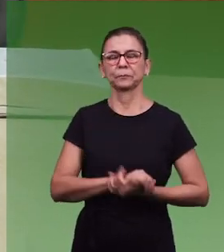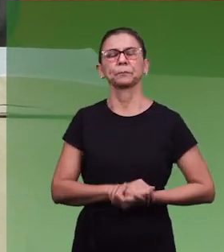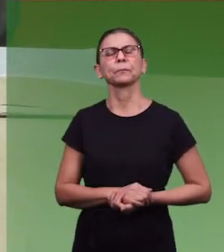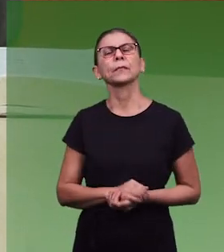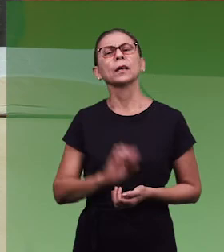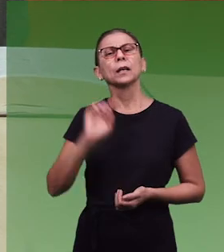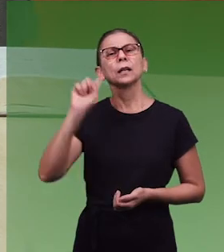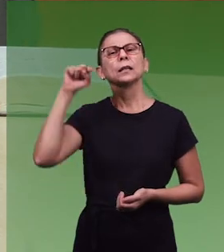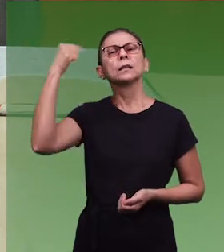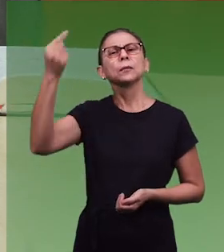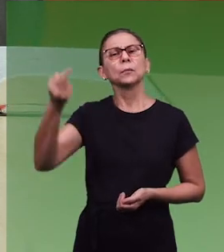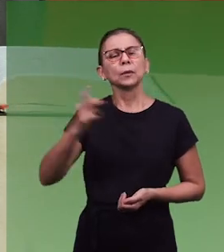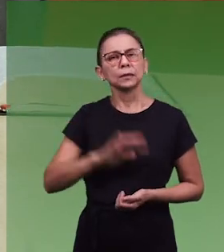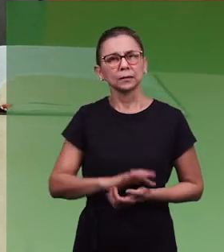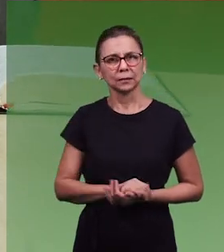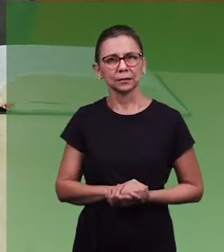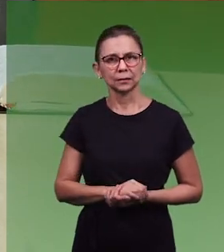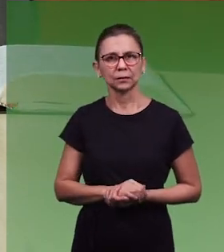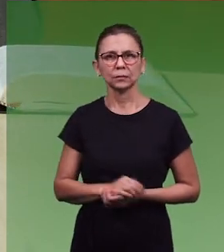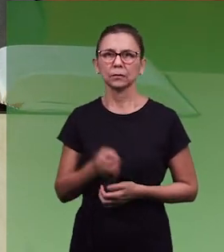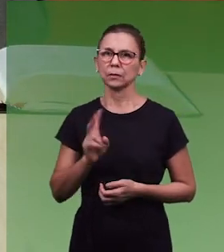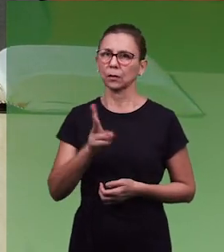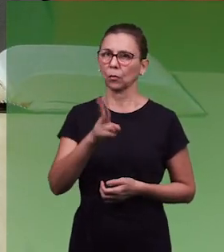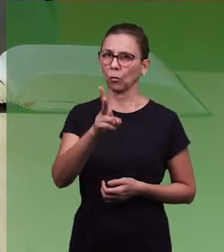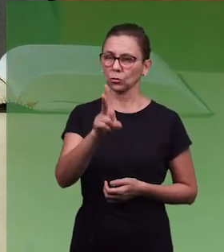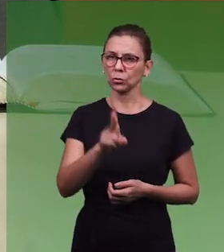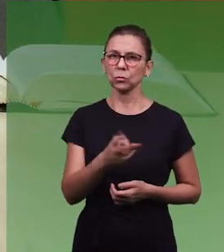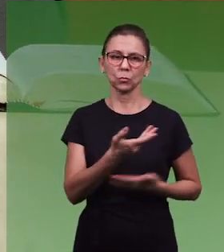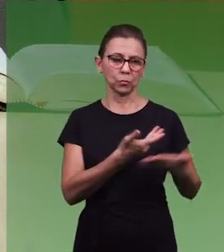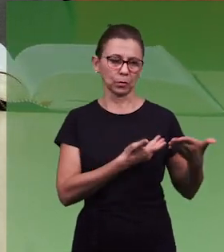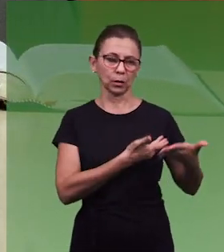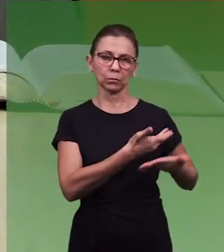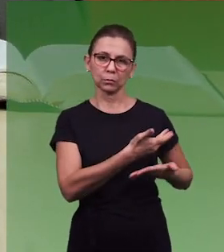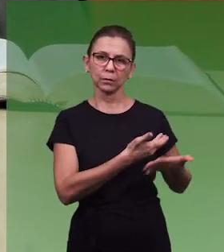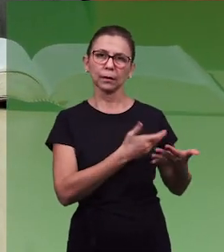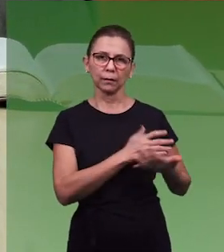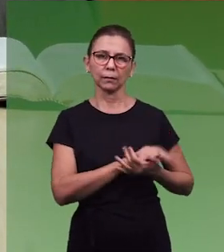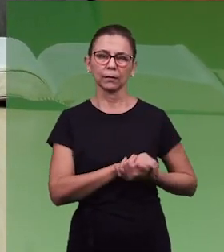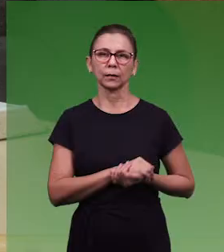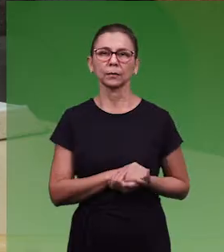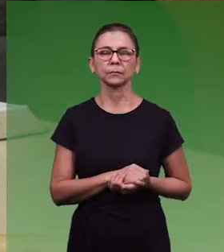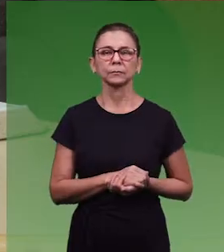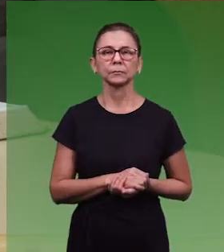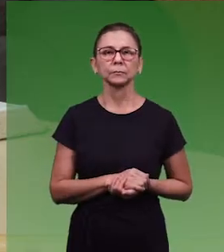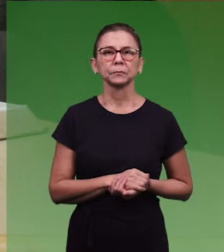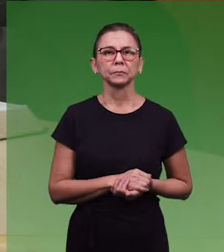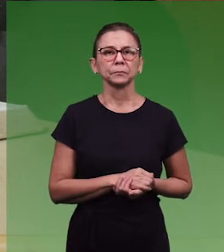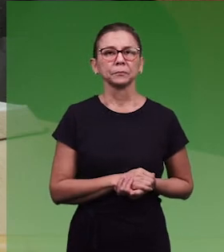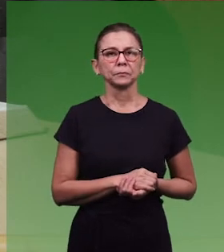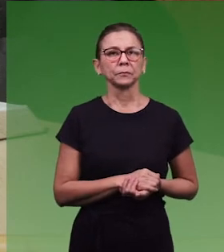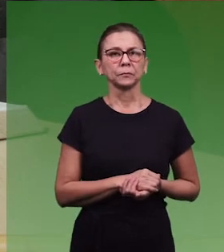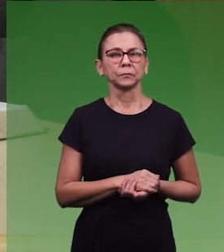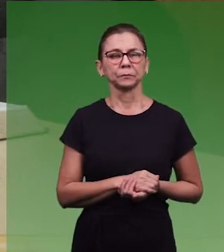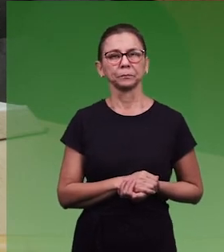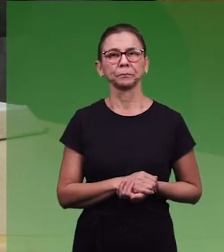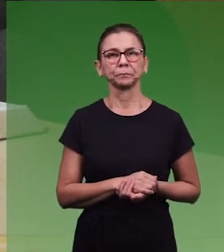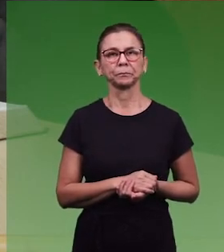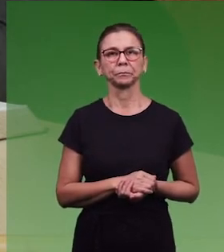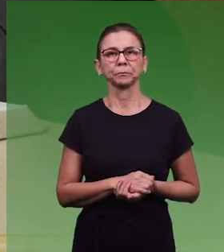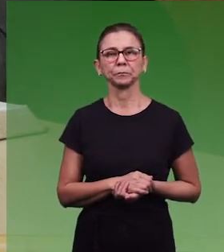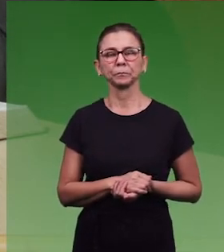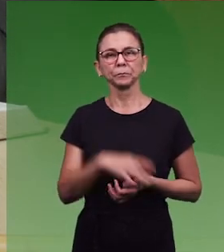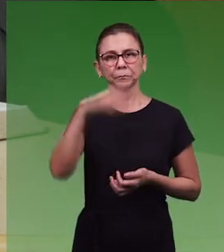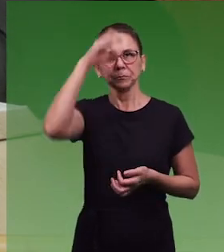E nos demais dias, você dê continuidade à sua assistência. Pastor Josias, também isso nós aprendemos.